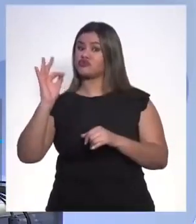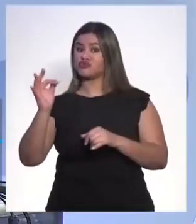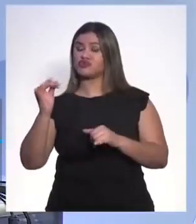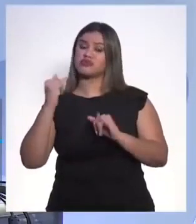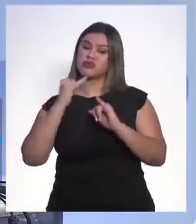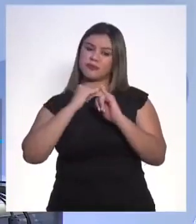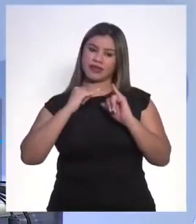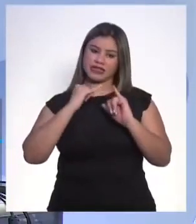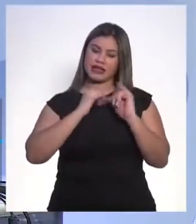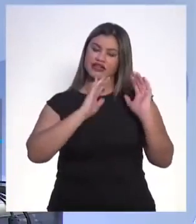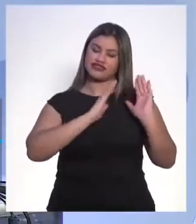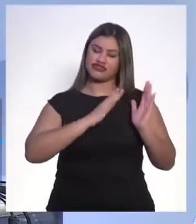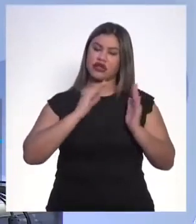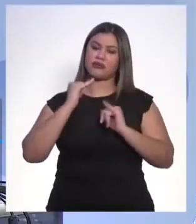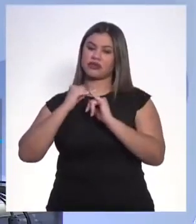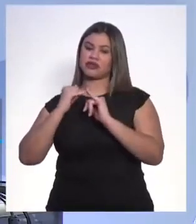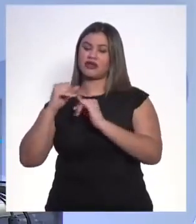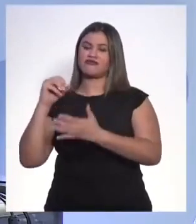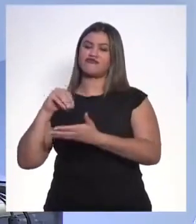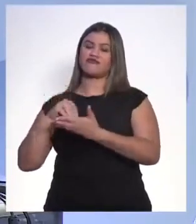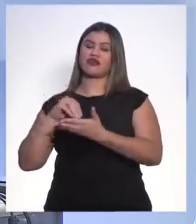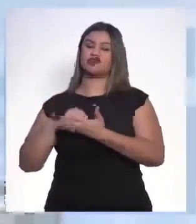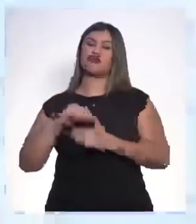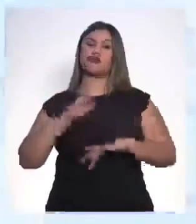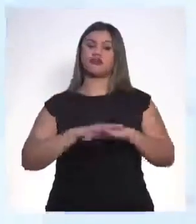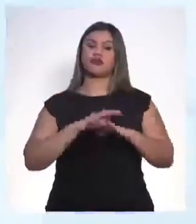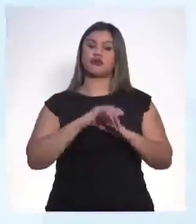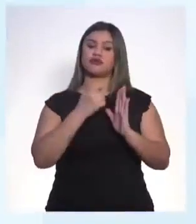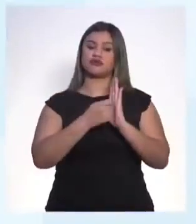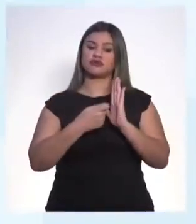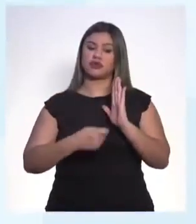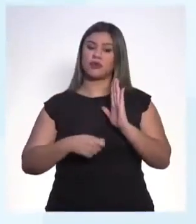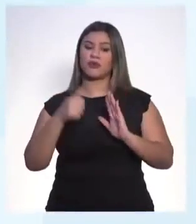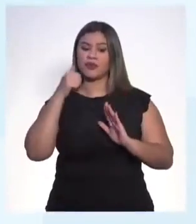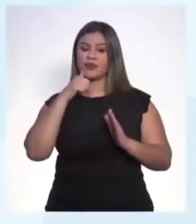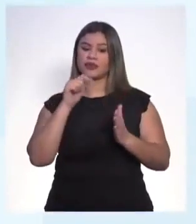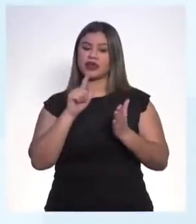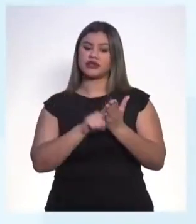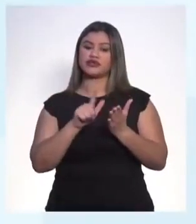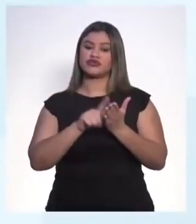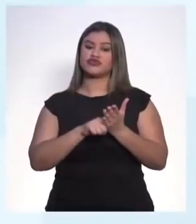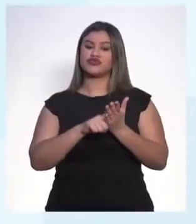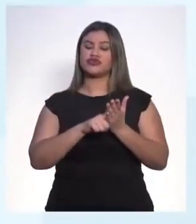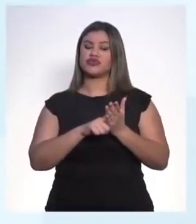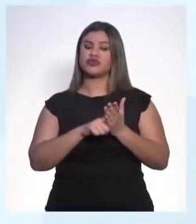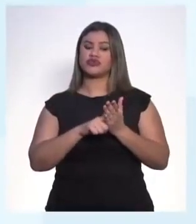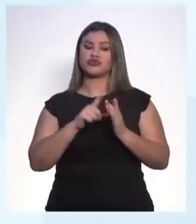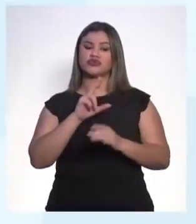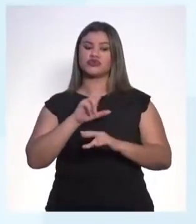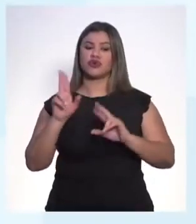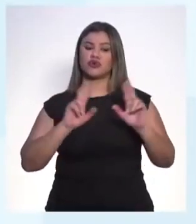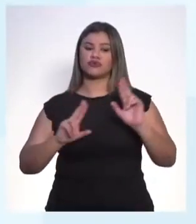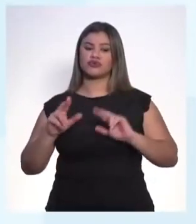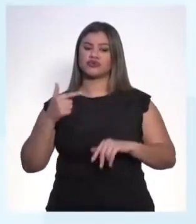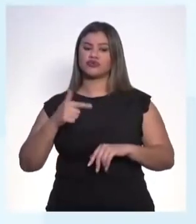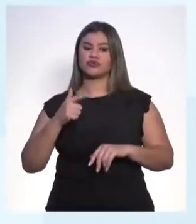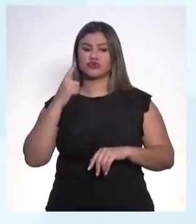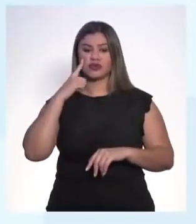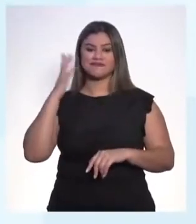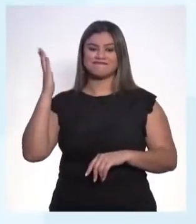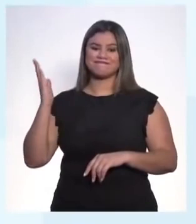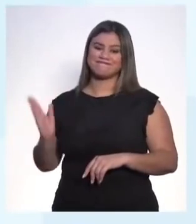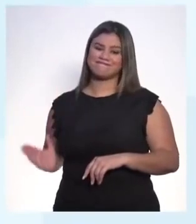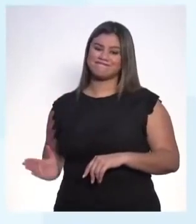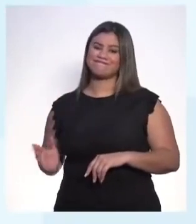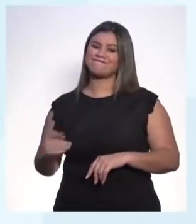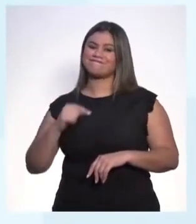ainda aconteceria essa parte. E quem escreveu, provavelmente uma jornalista, realmente não foi identificado. Não deu tempo da gente completar toda a nossa aula de